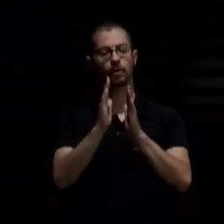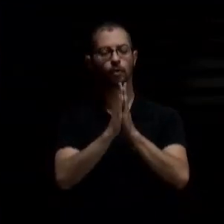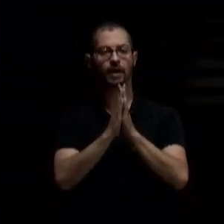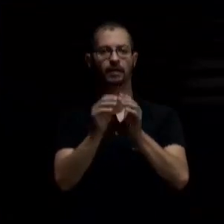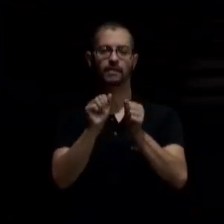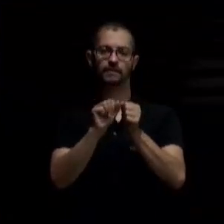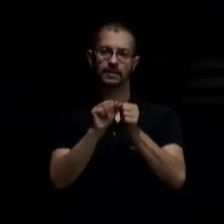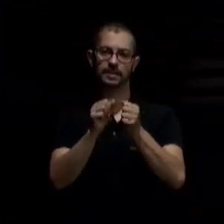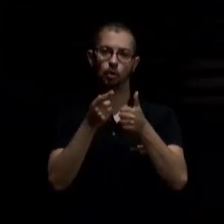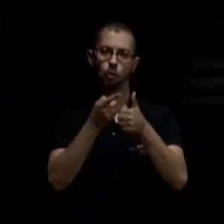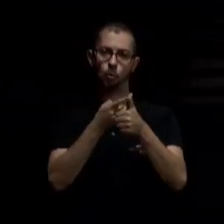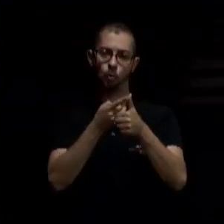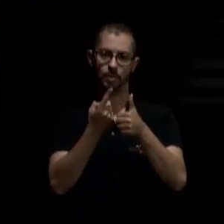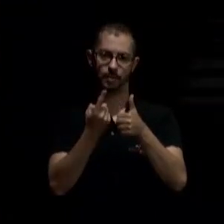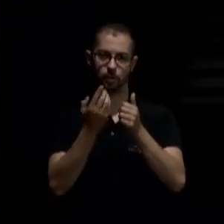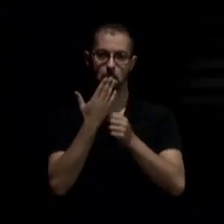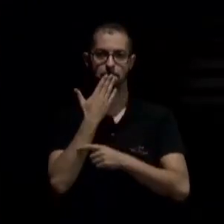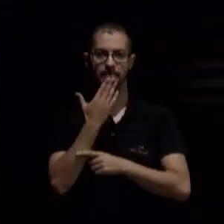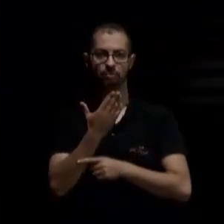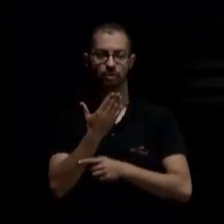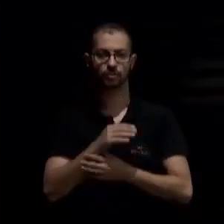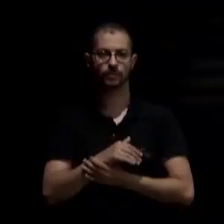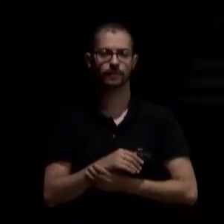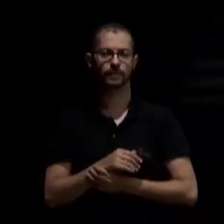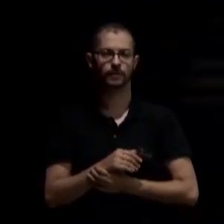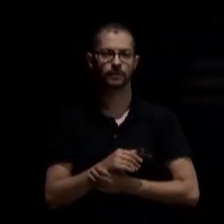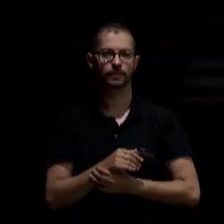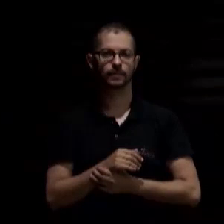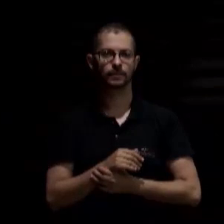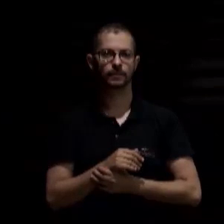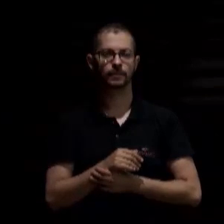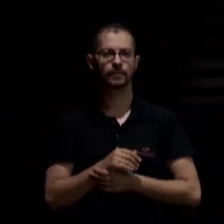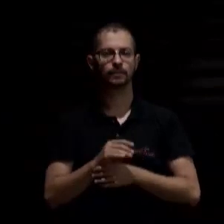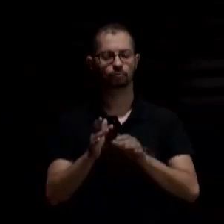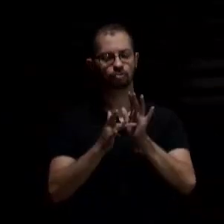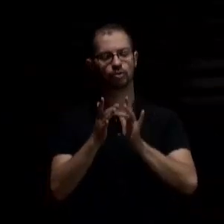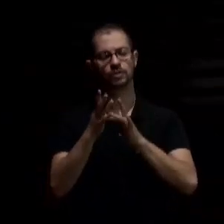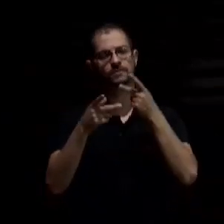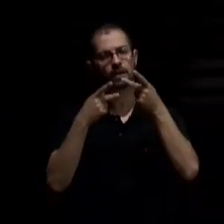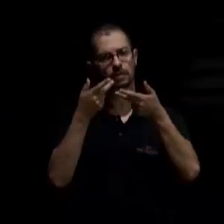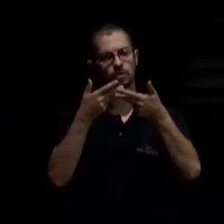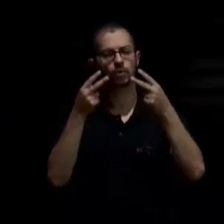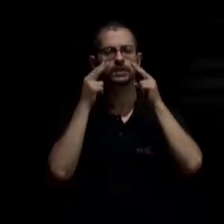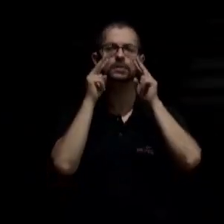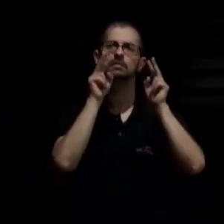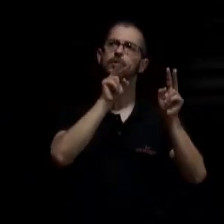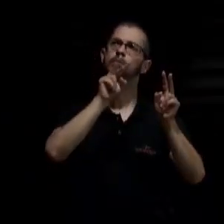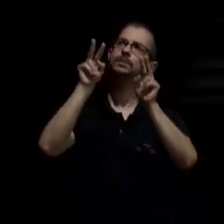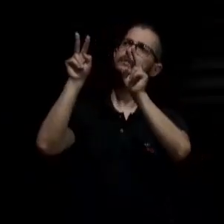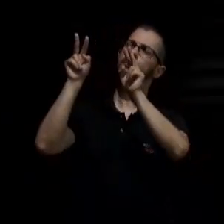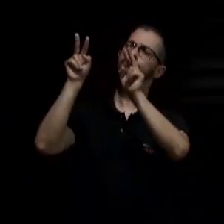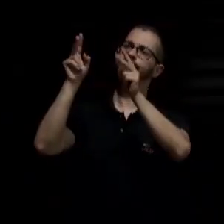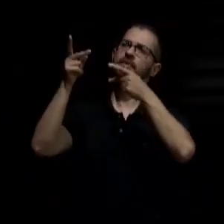pedido por ele. Tendo Jesus falado estas coisas, levantou os olhos ao céu e